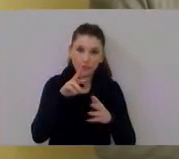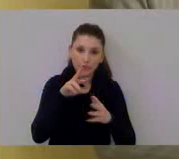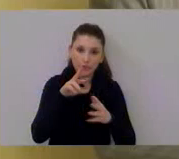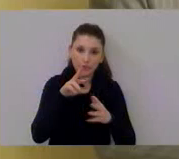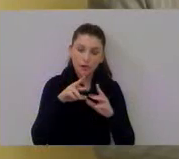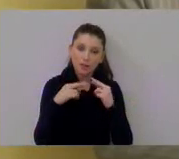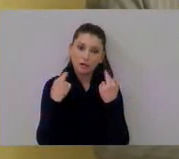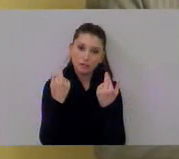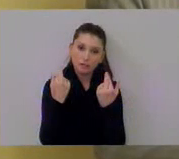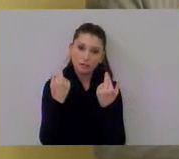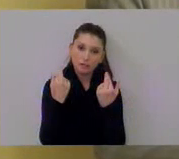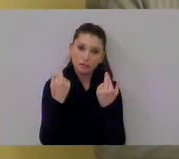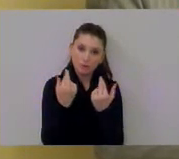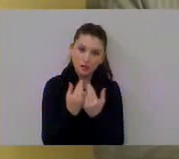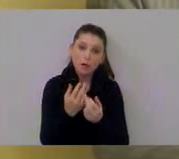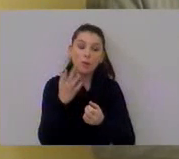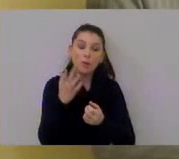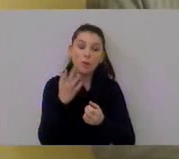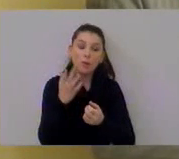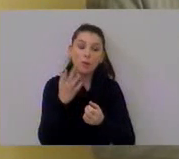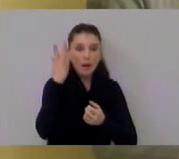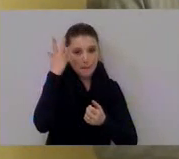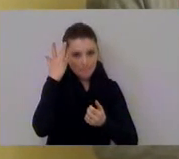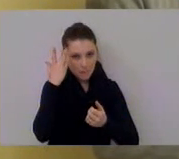14 horas,